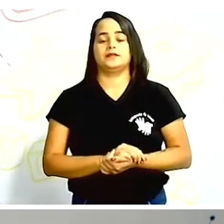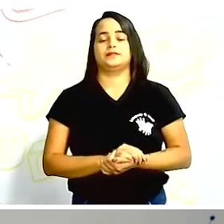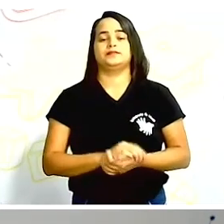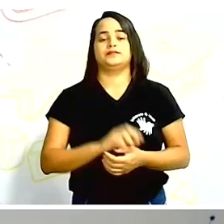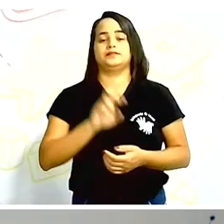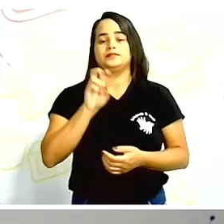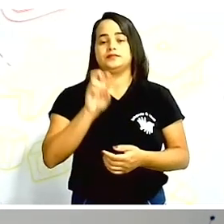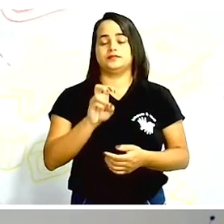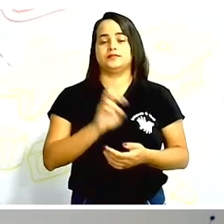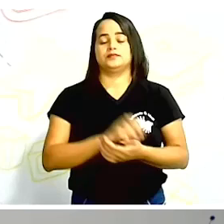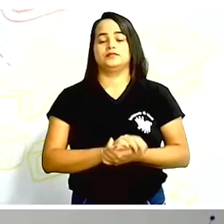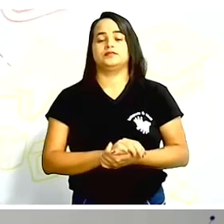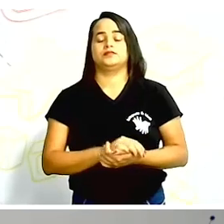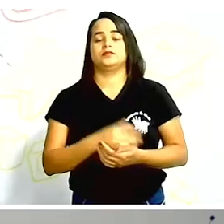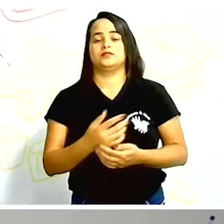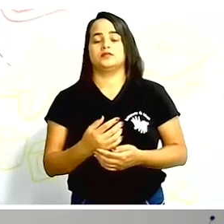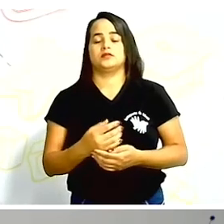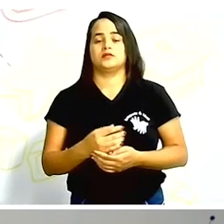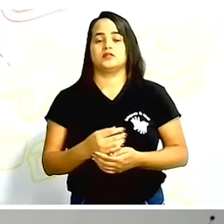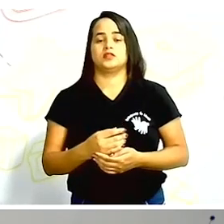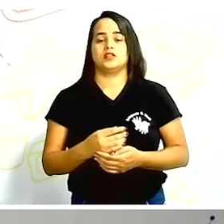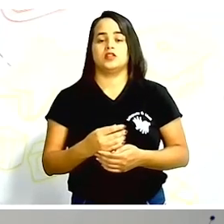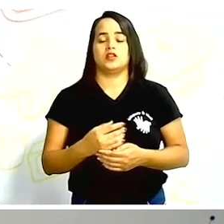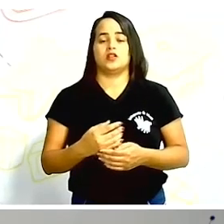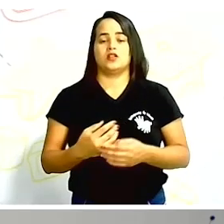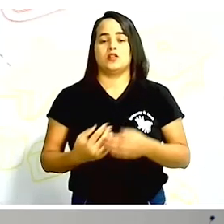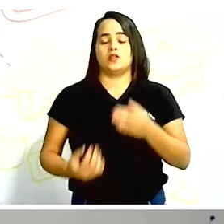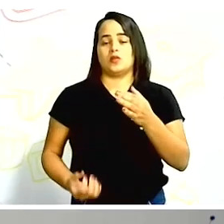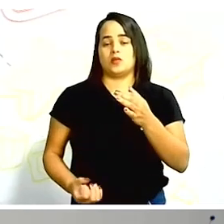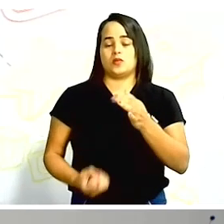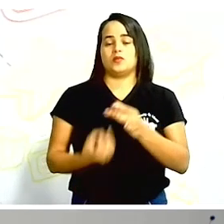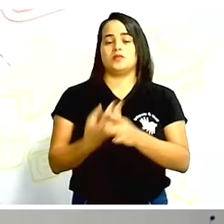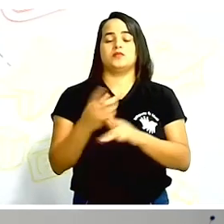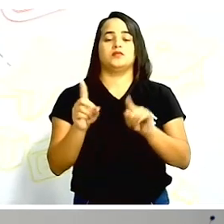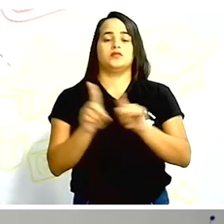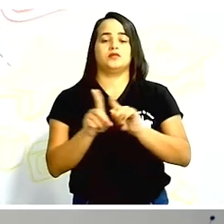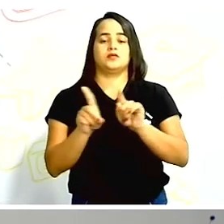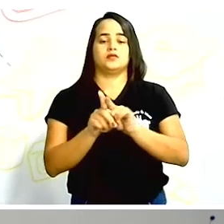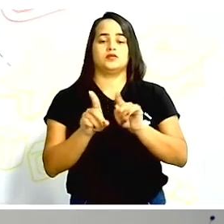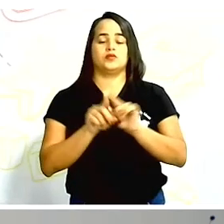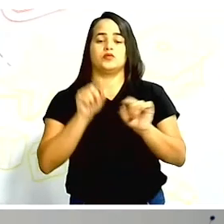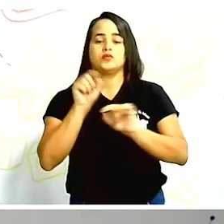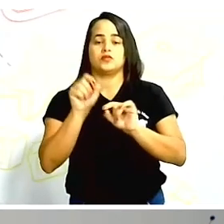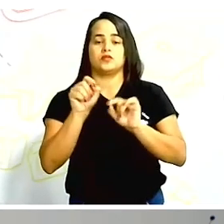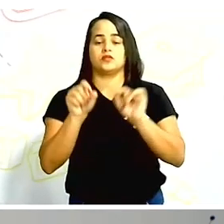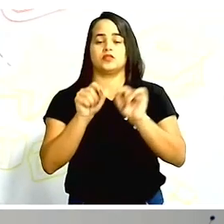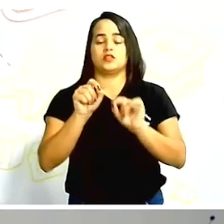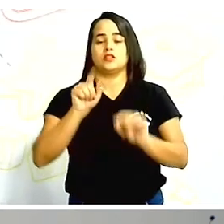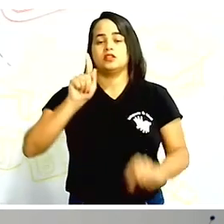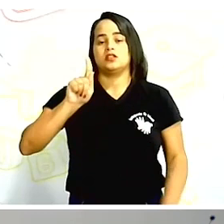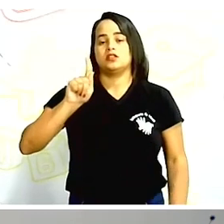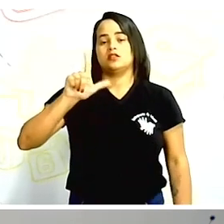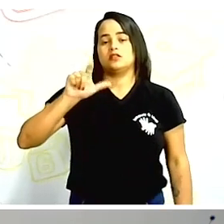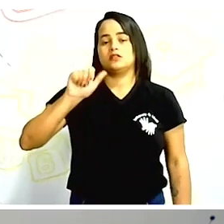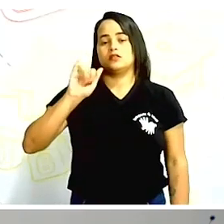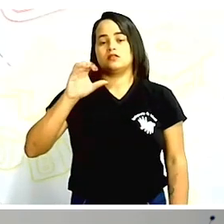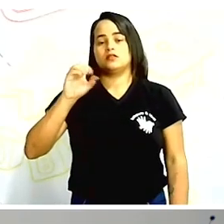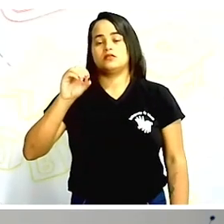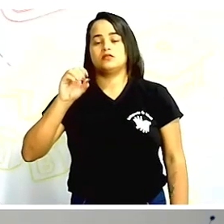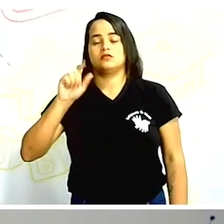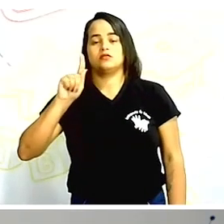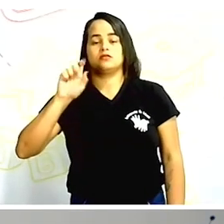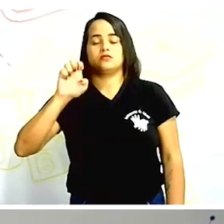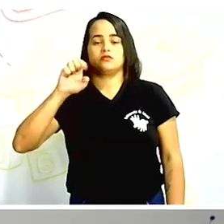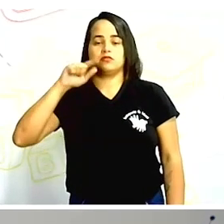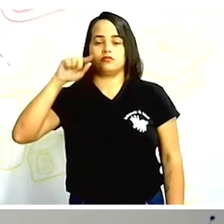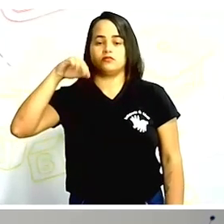função, determina o surgimento de diversas glândulas produtoras de glicogênio, que vai ser essencial para o processo de